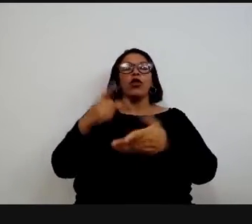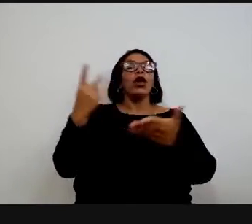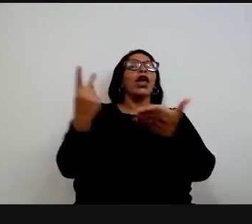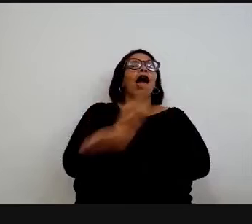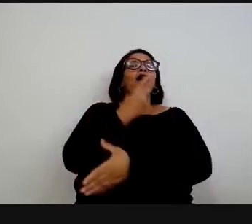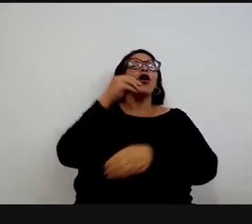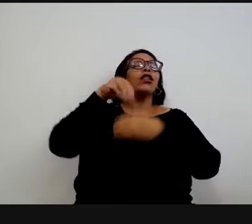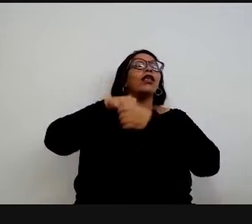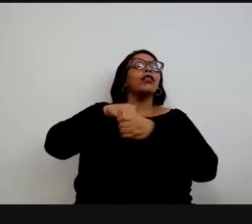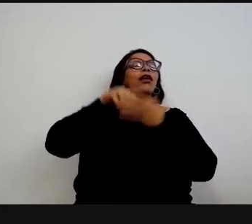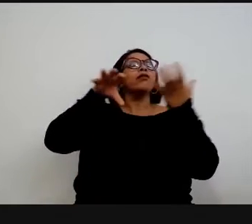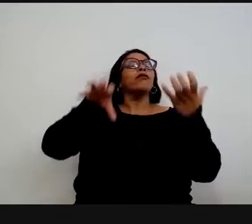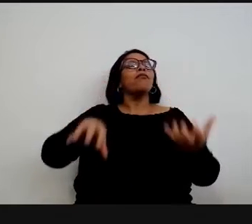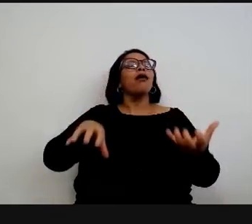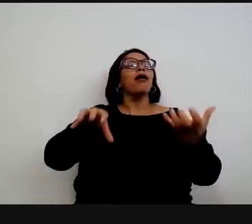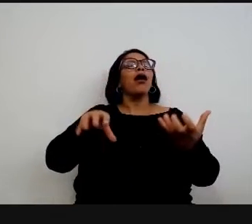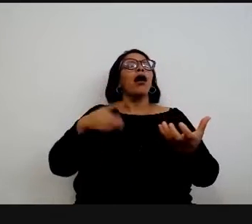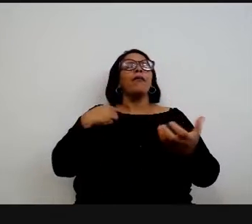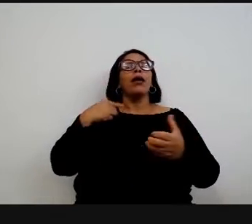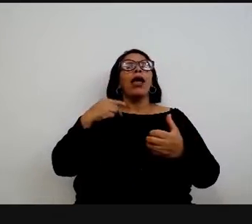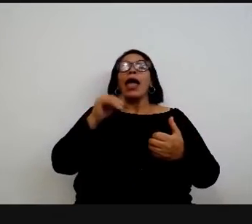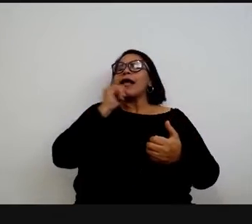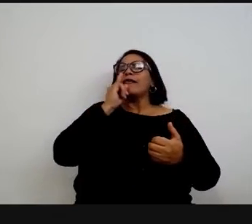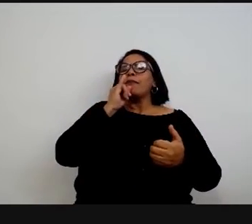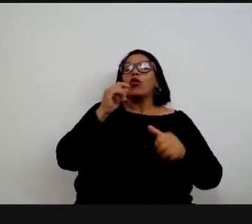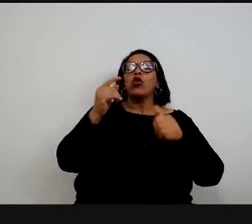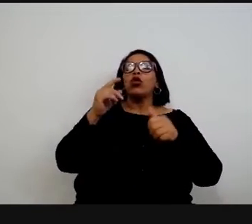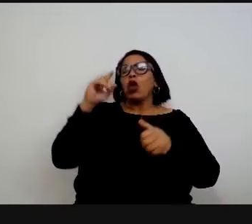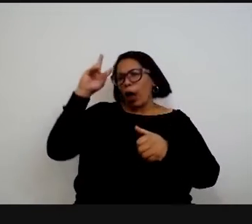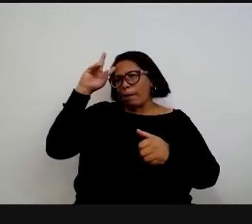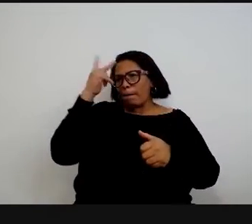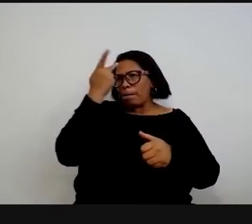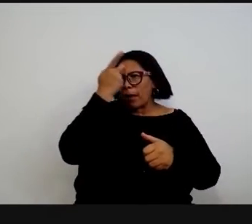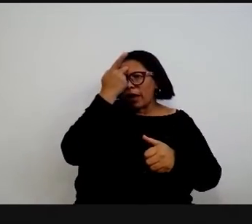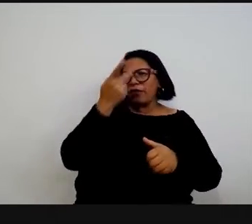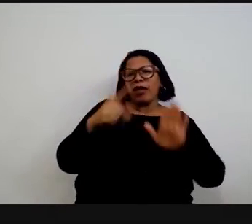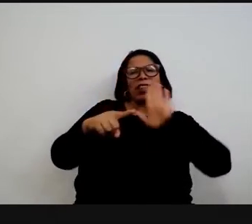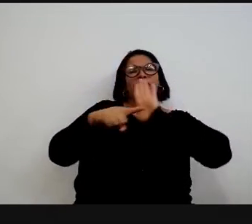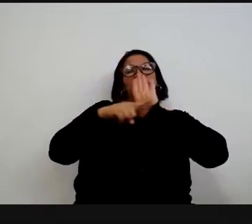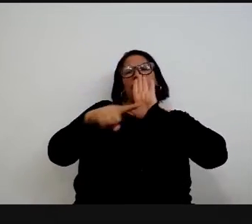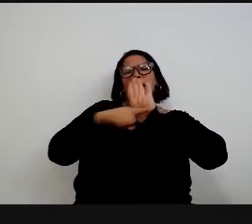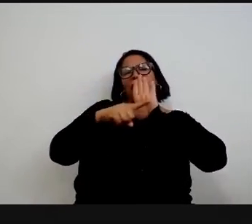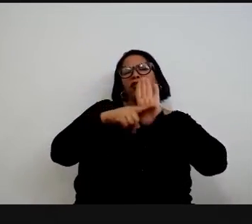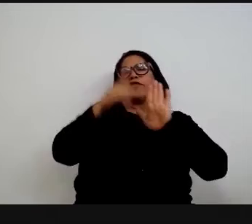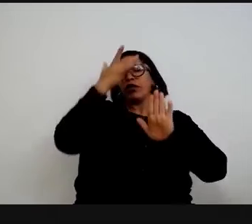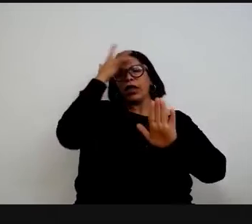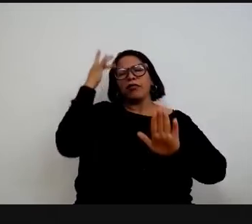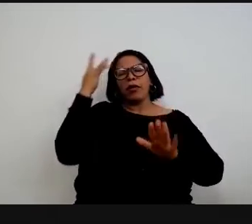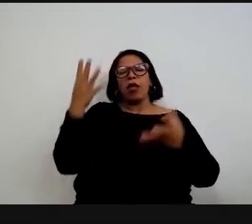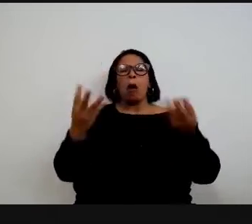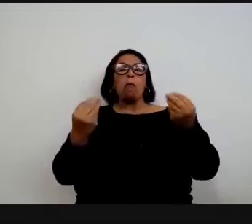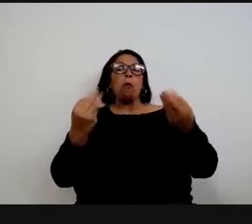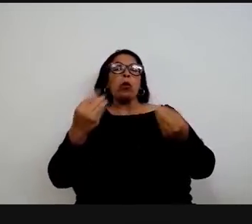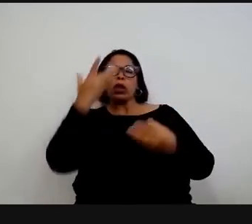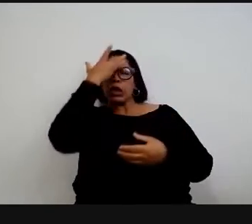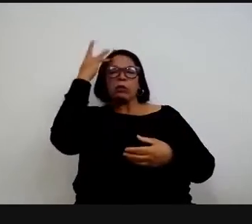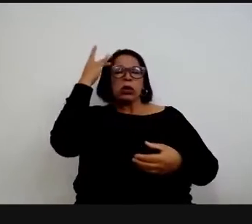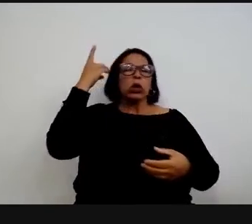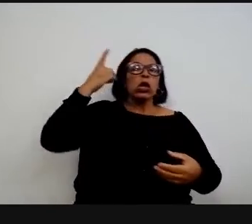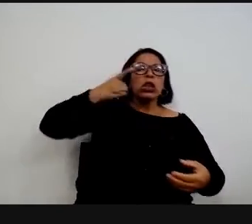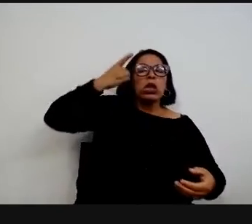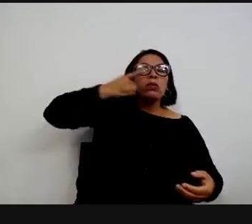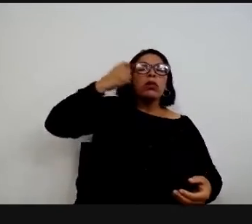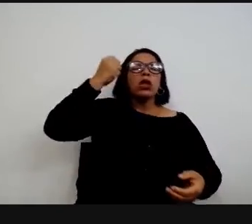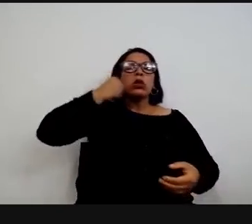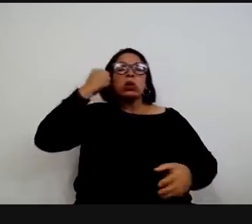do Legislativo, tentar mudar um pouco a percepção que as pessoas têm, essa percepção negativa de que aquele monte de gente discutindo, e às vezes